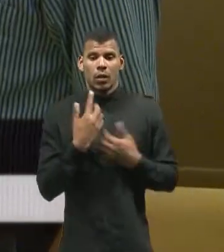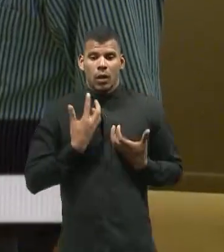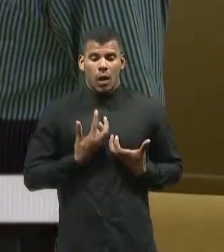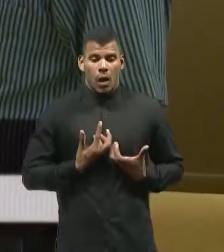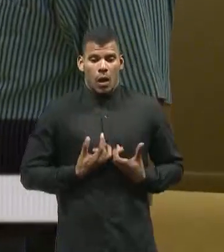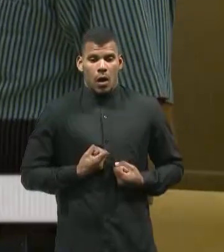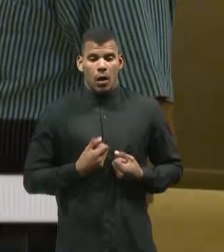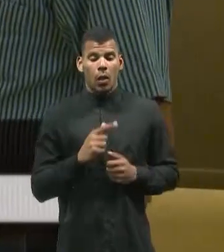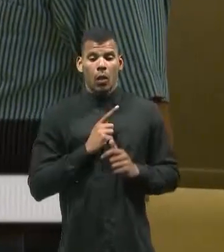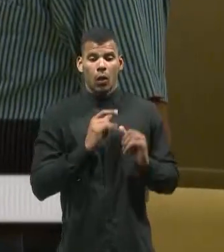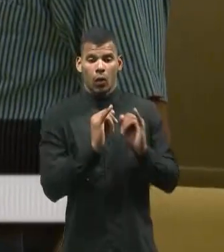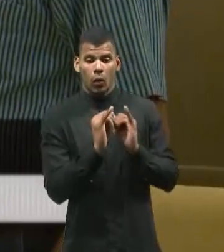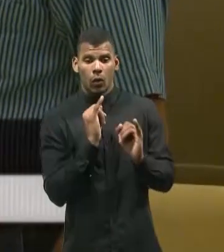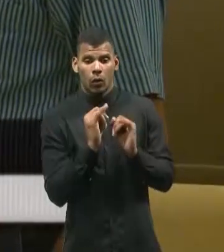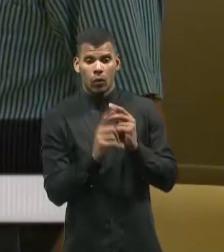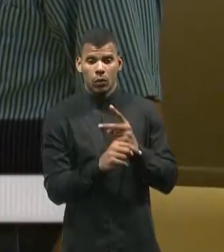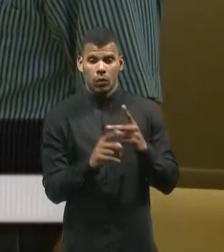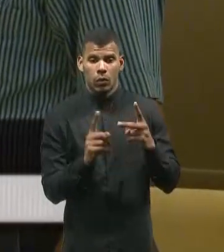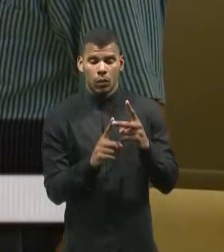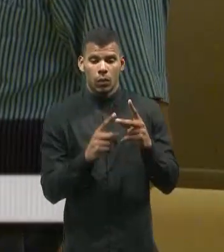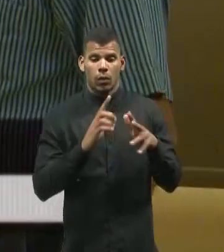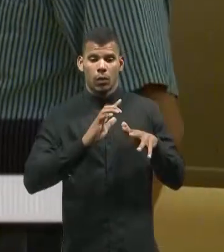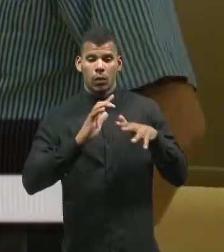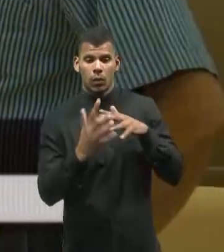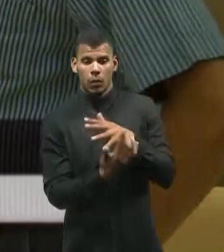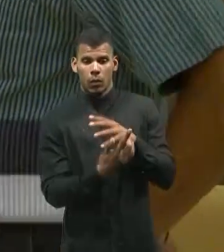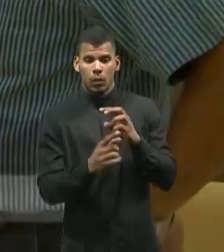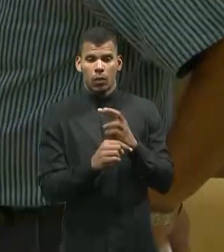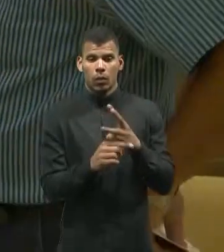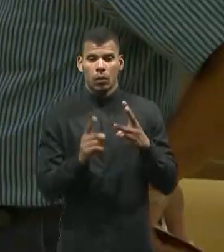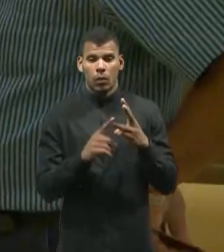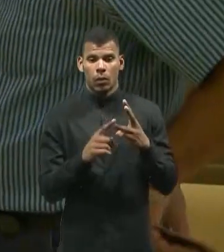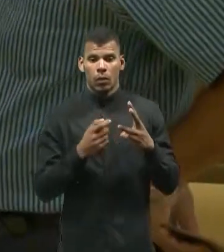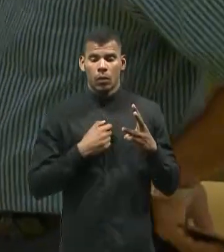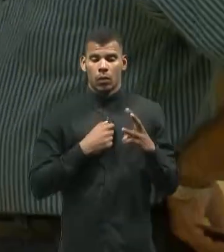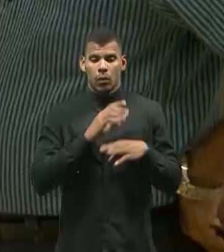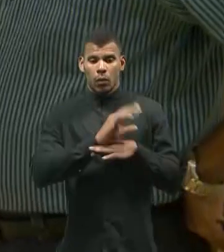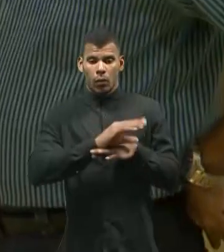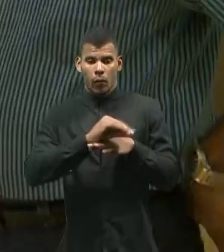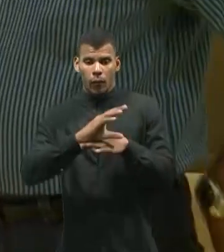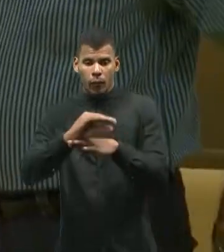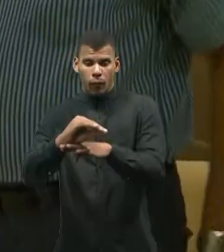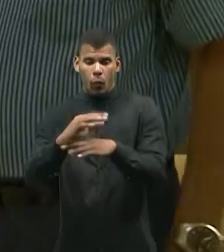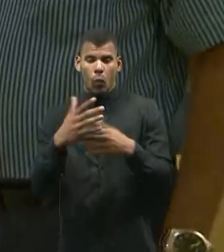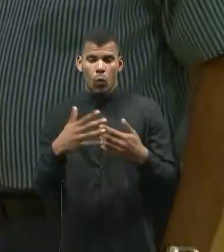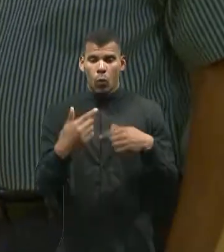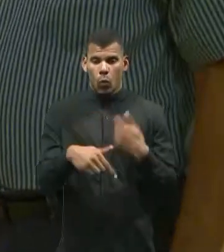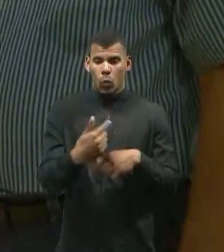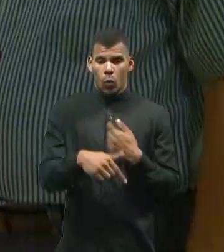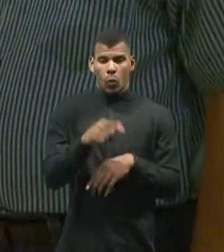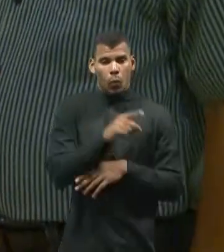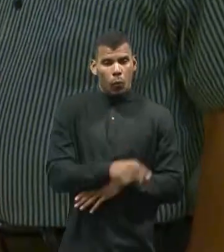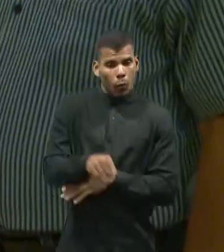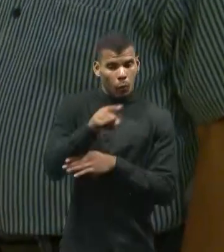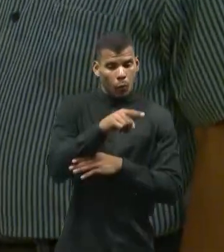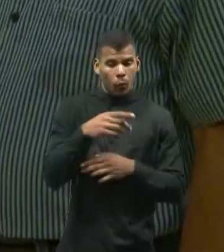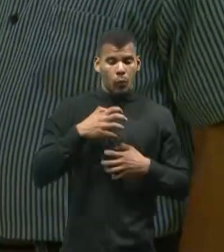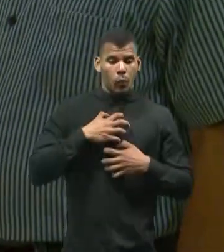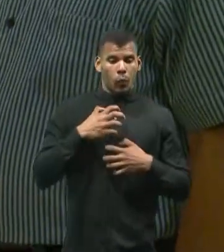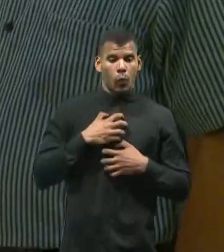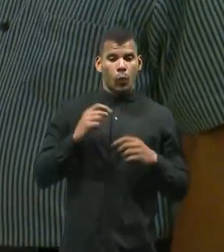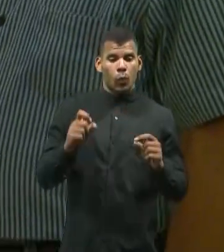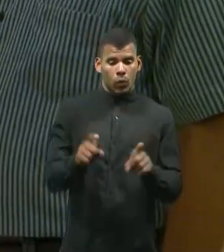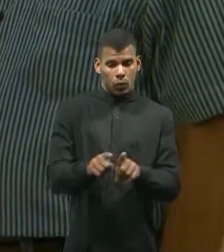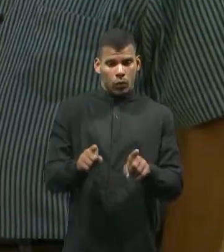gente tem a internet, a gente tem todas as redes sociais, enfim. E os fotógrafos, os fotógrafos sentem isso